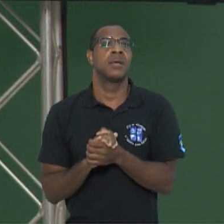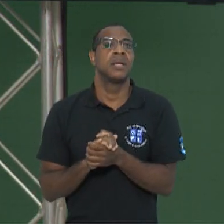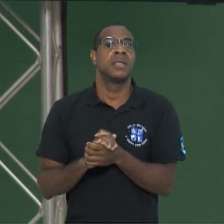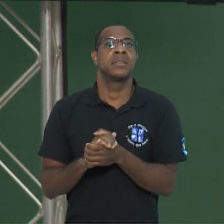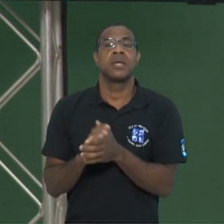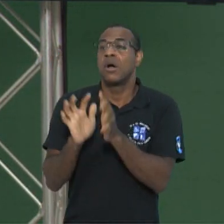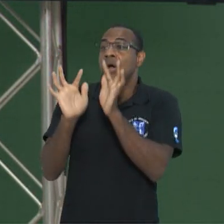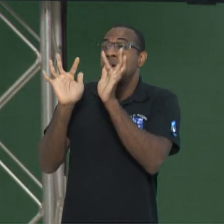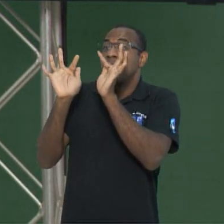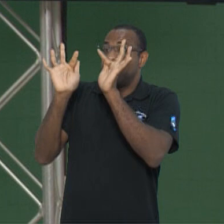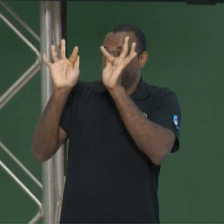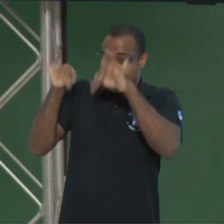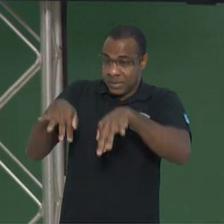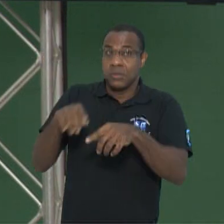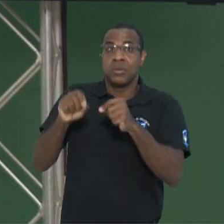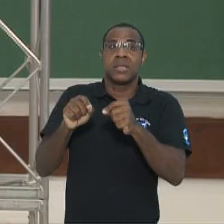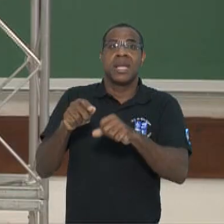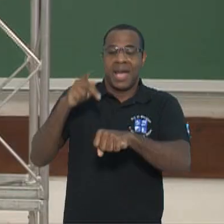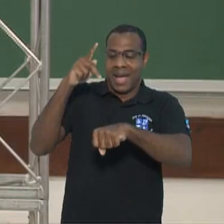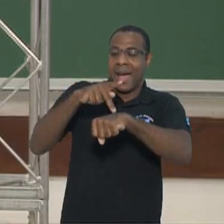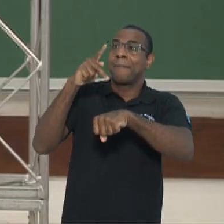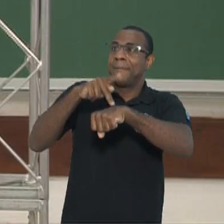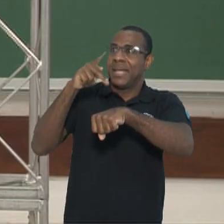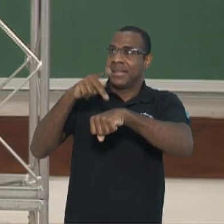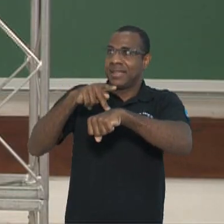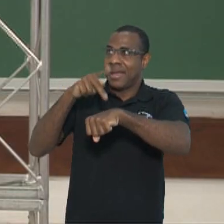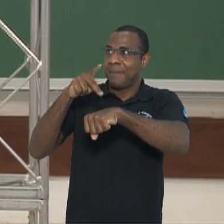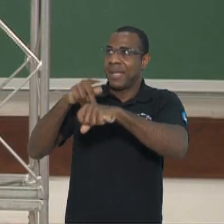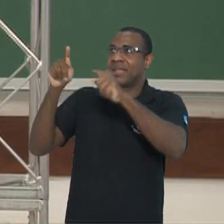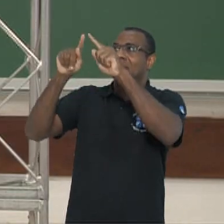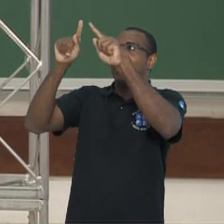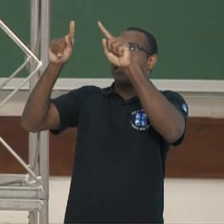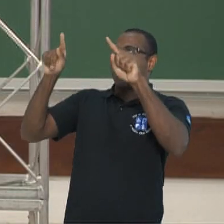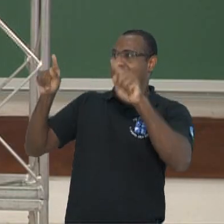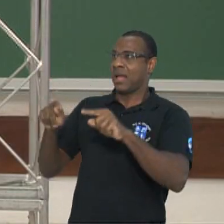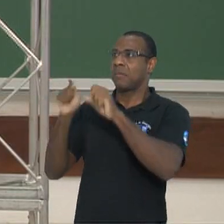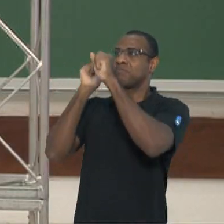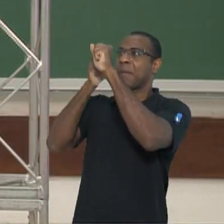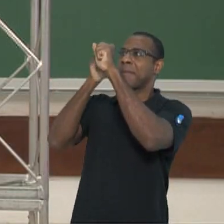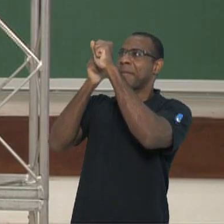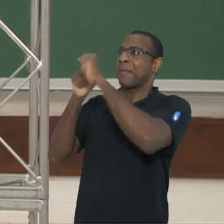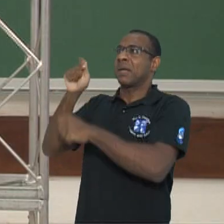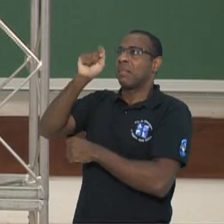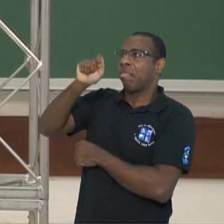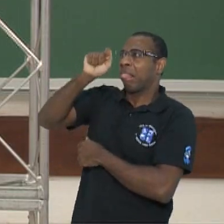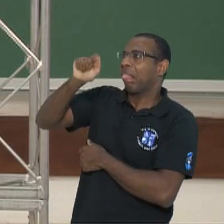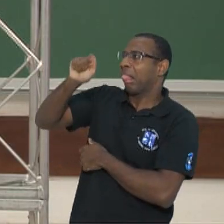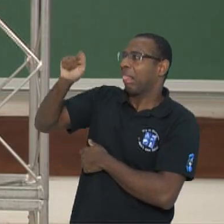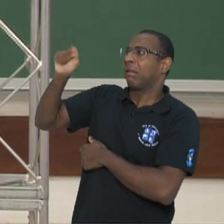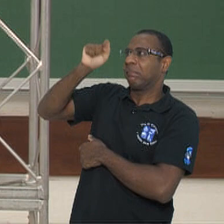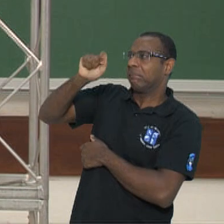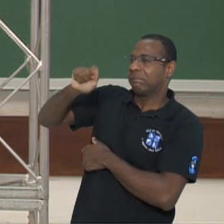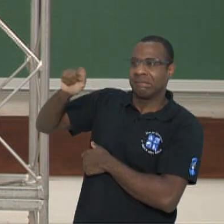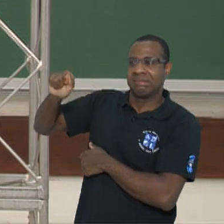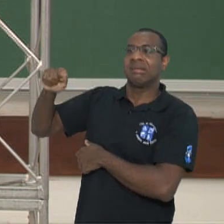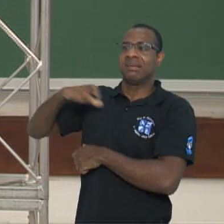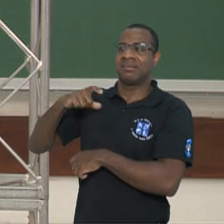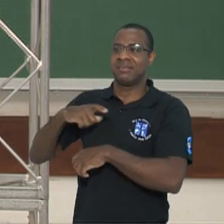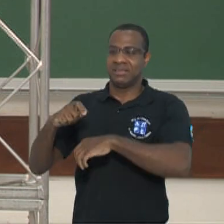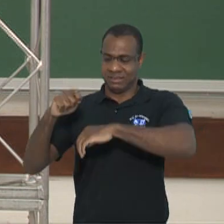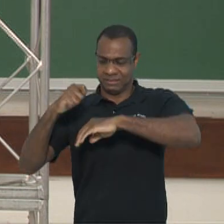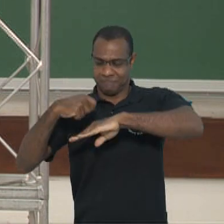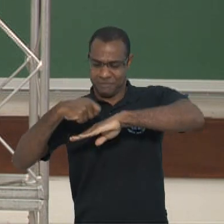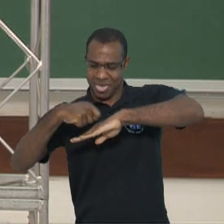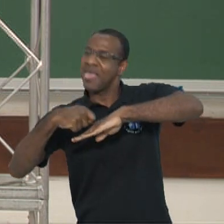sobre a Pedra de Roseta e, poxa, trouxe até um hieróglifo, um papiro, né, original do Egito, não